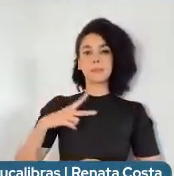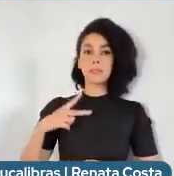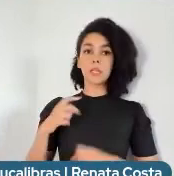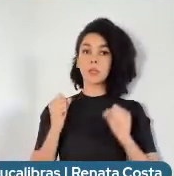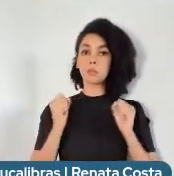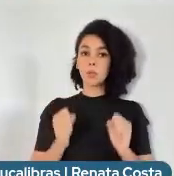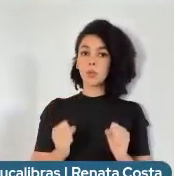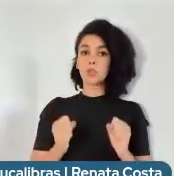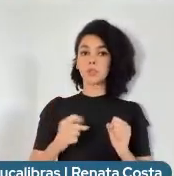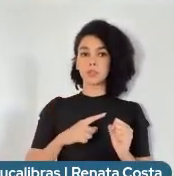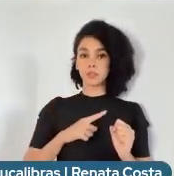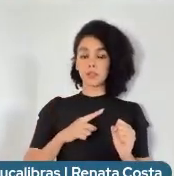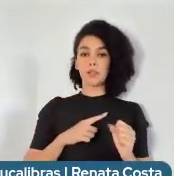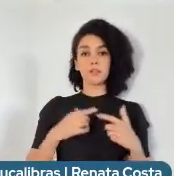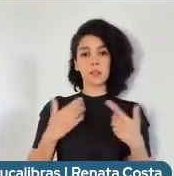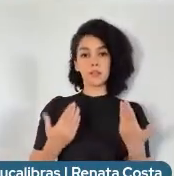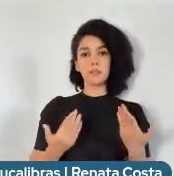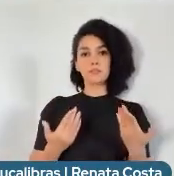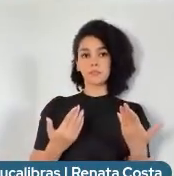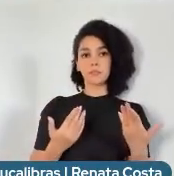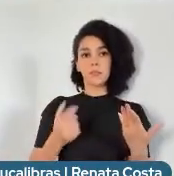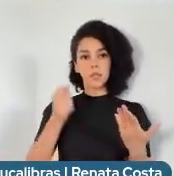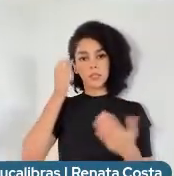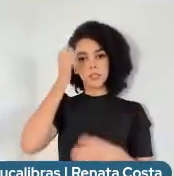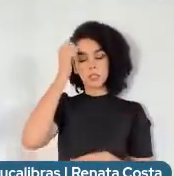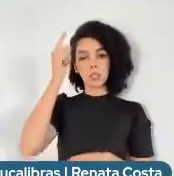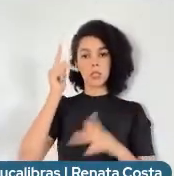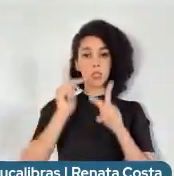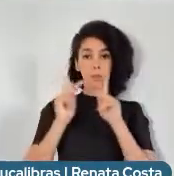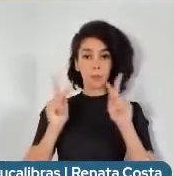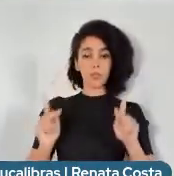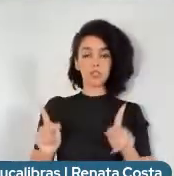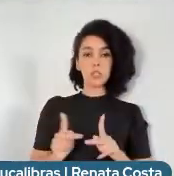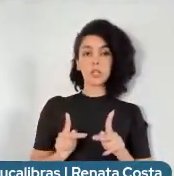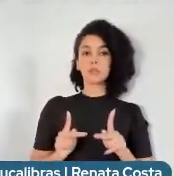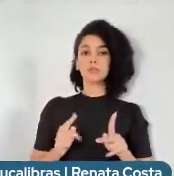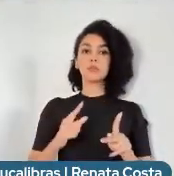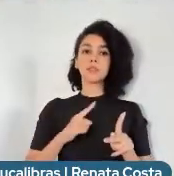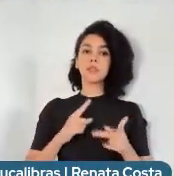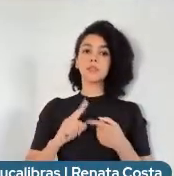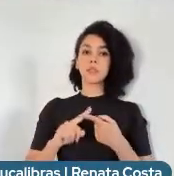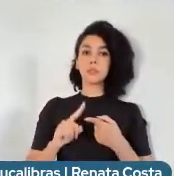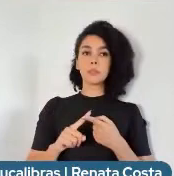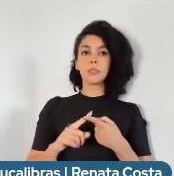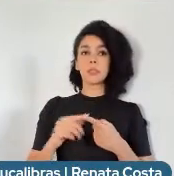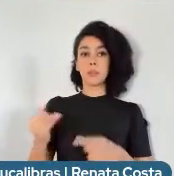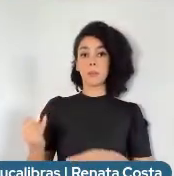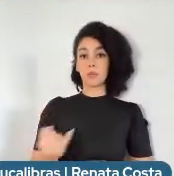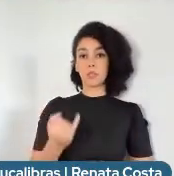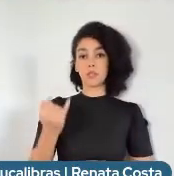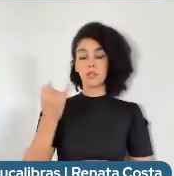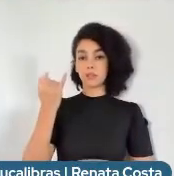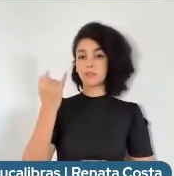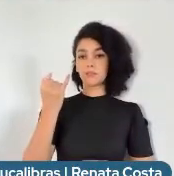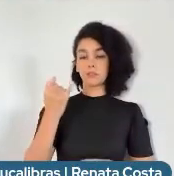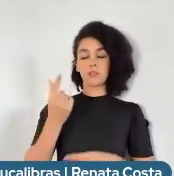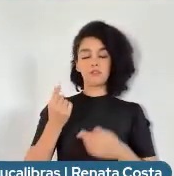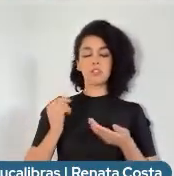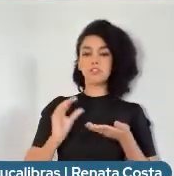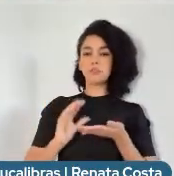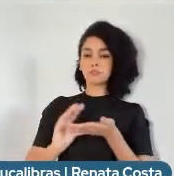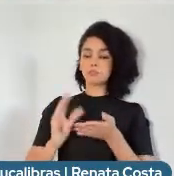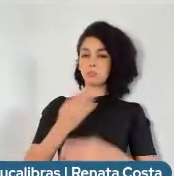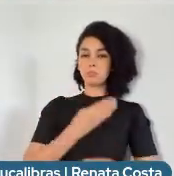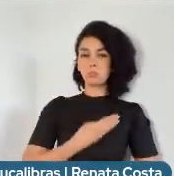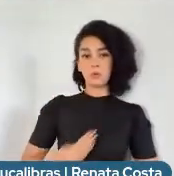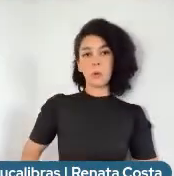chegar, e aí aquela ideia, aquele projeto ganhar em escala também. Então, a importância do investimento público em inovação, eu